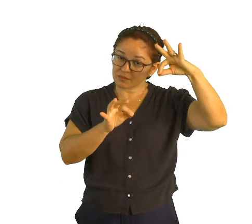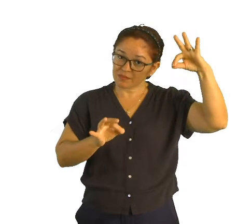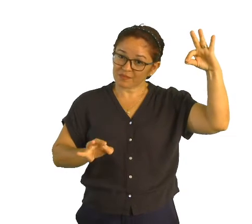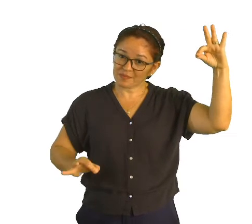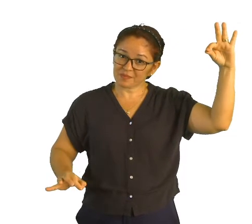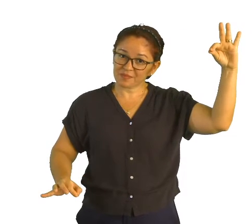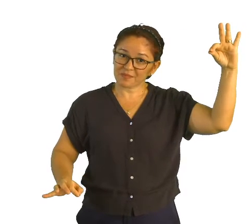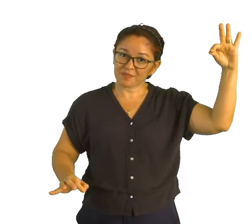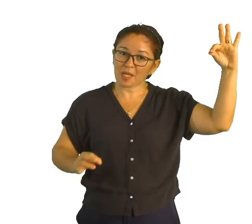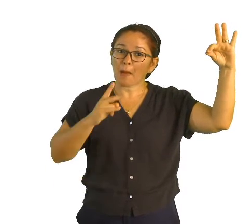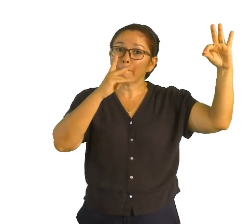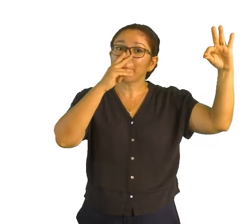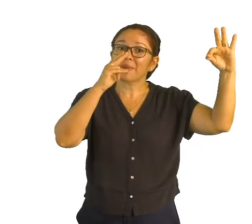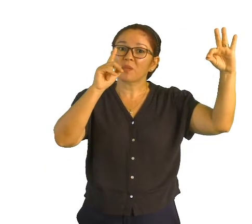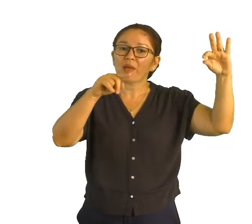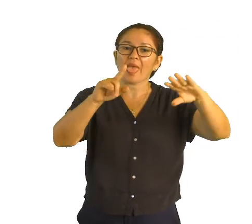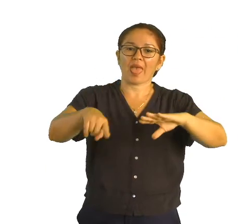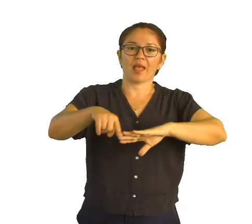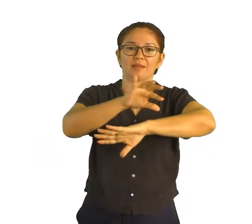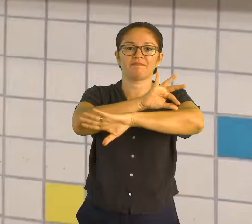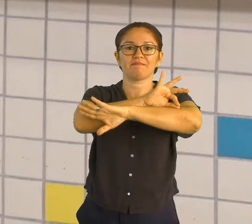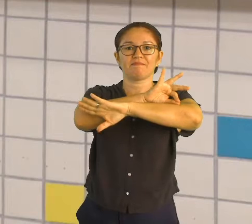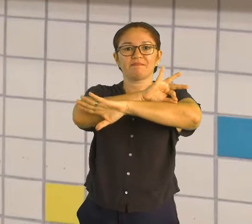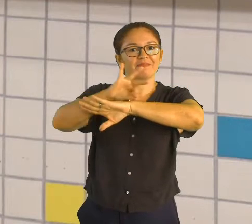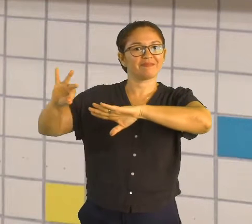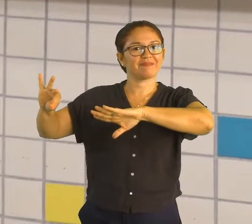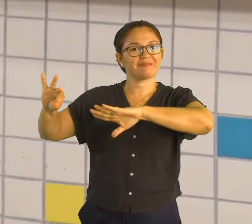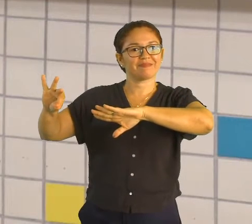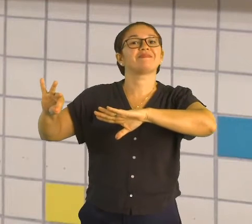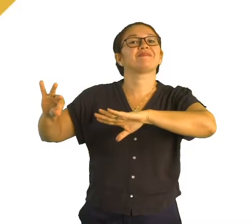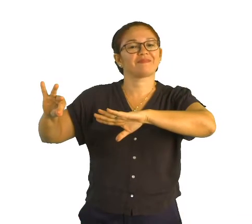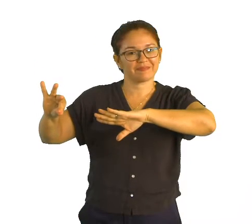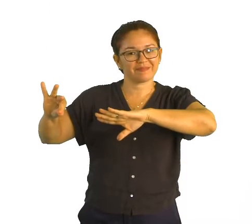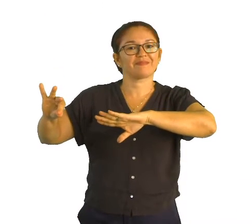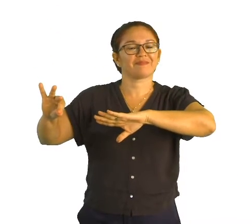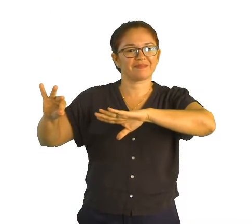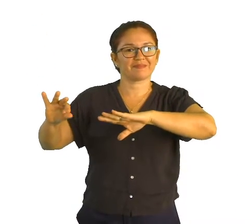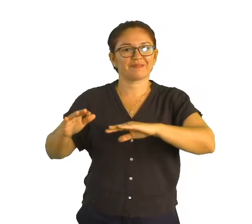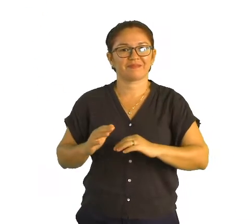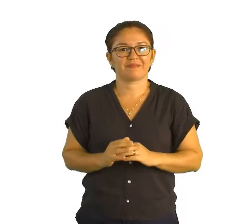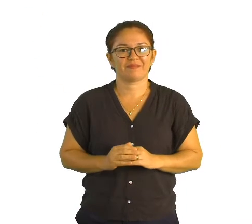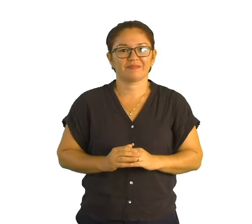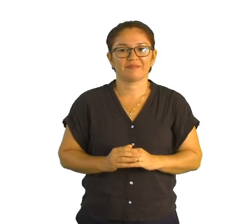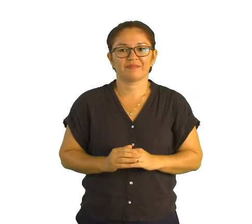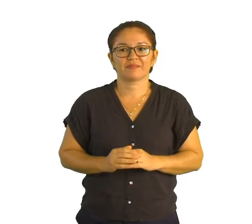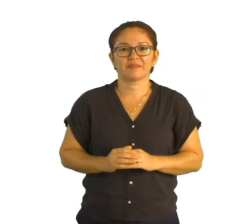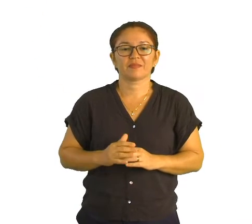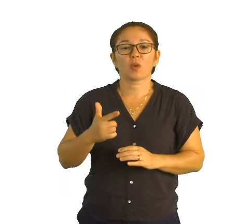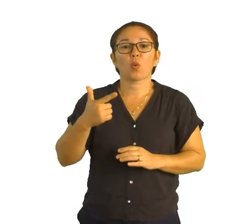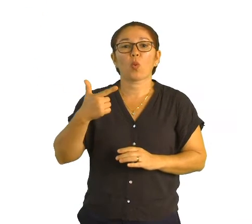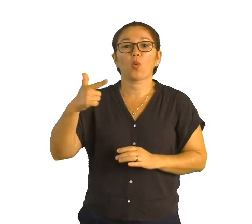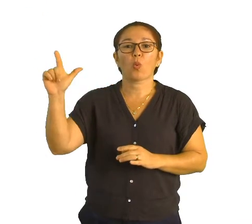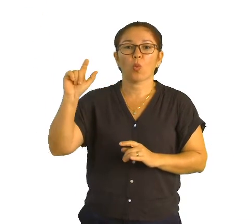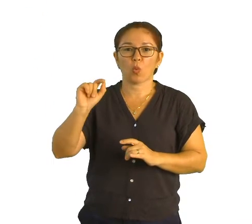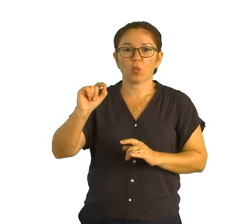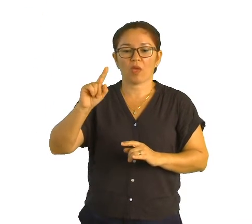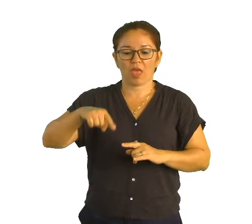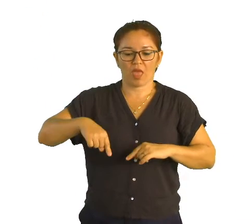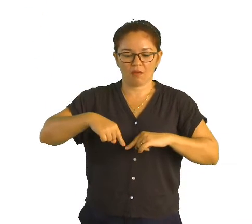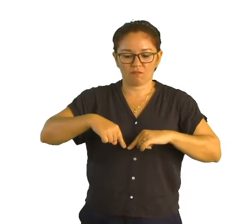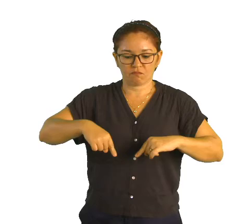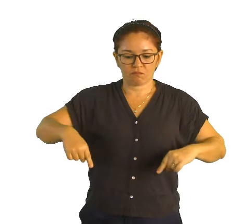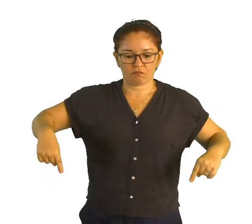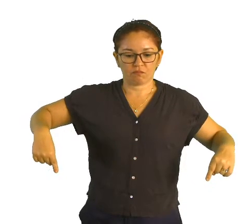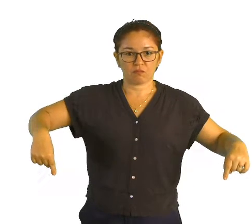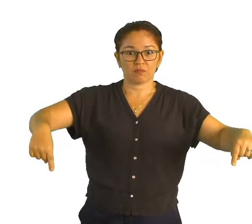de reta. Olha só agora a superfície do campo de futebol. O que ela